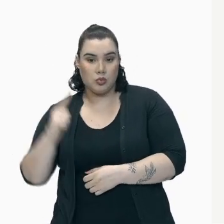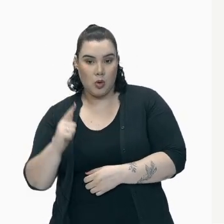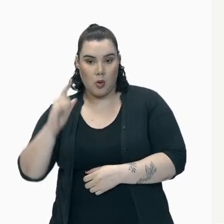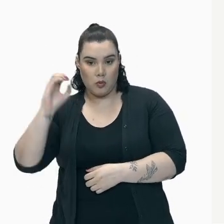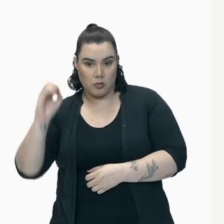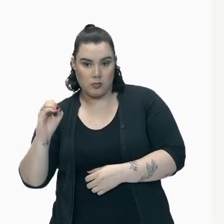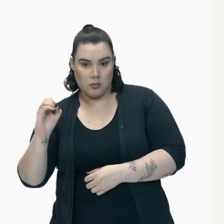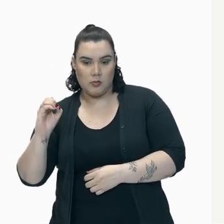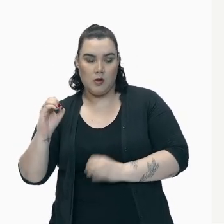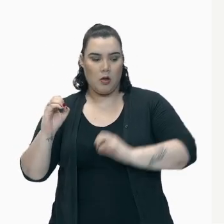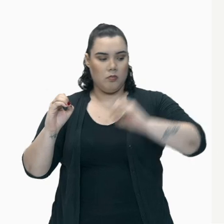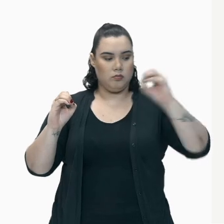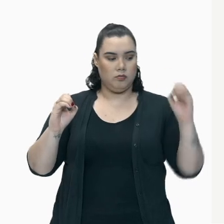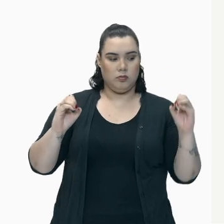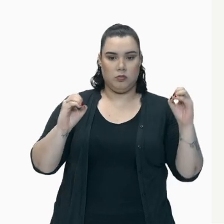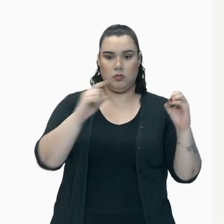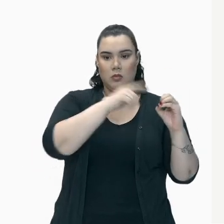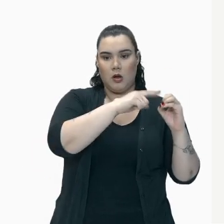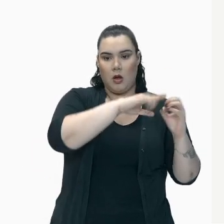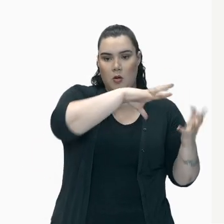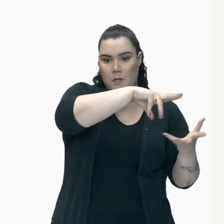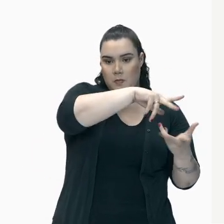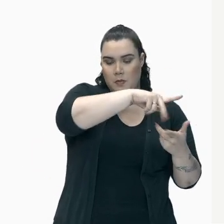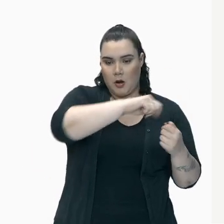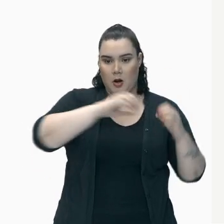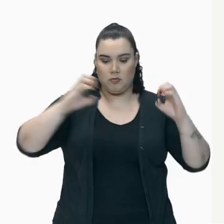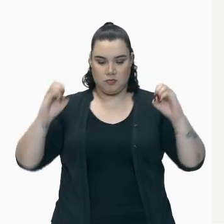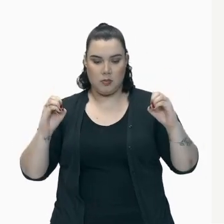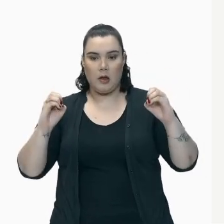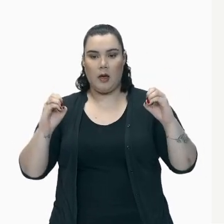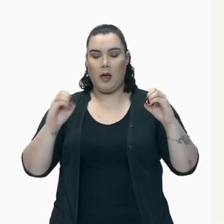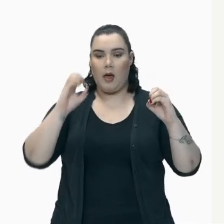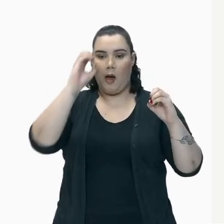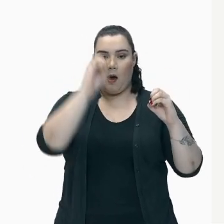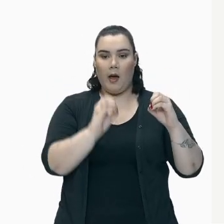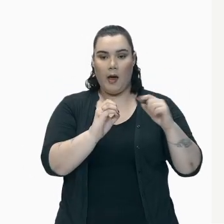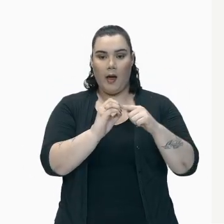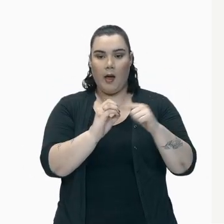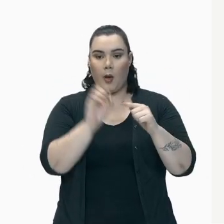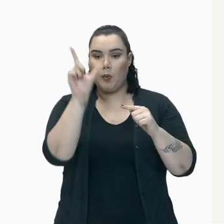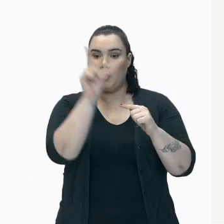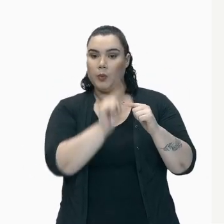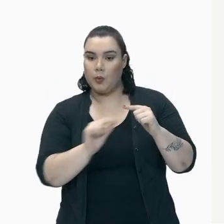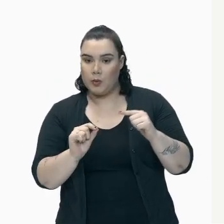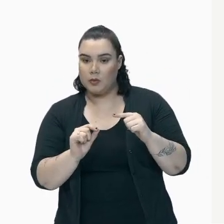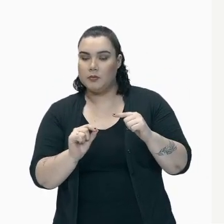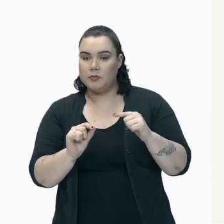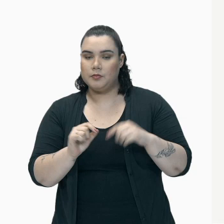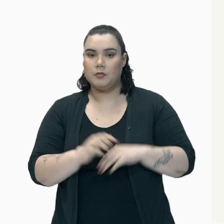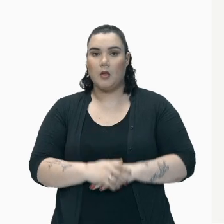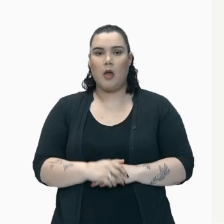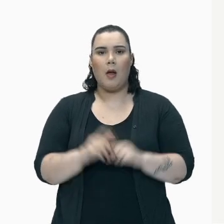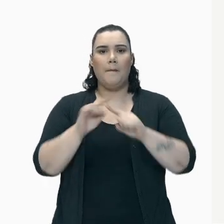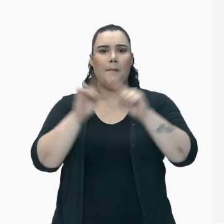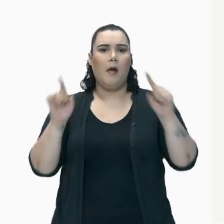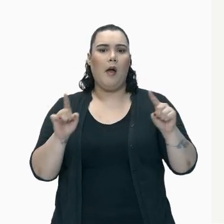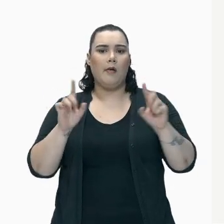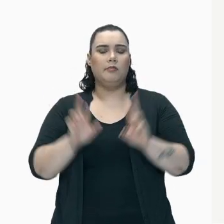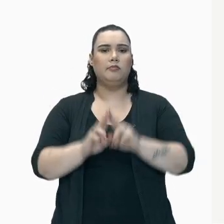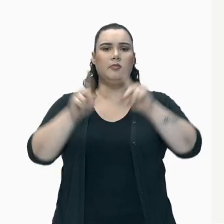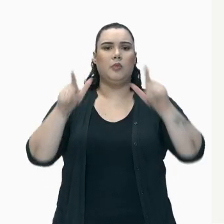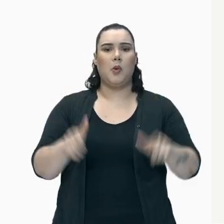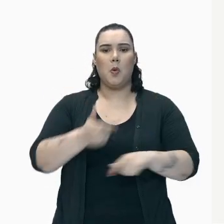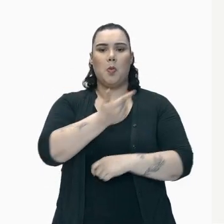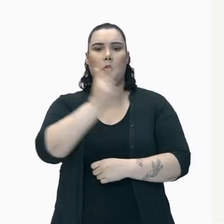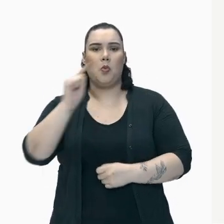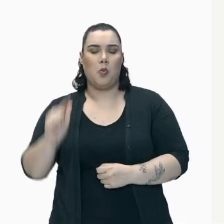Mas no eclipse que a gente chama de eclipse lunar, que é quando a Lua fica sem receber a luz do Sol, quem